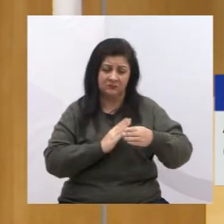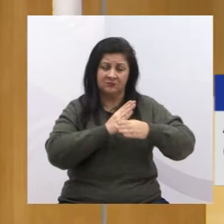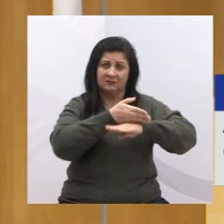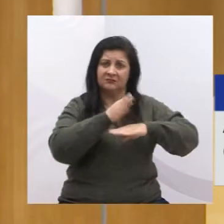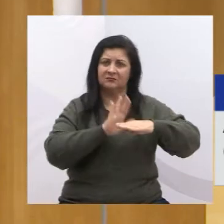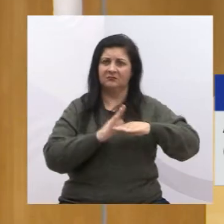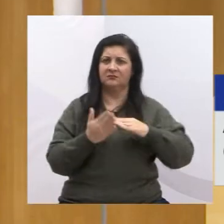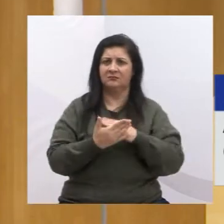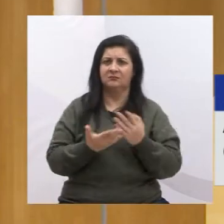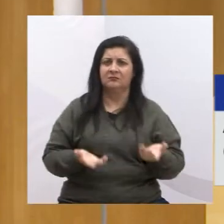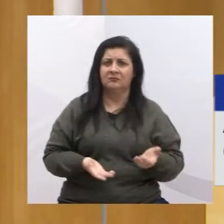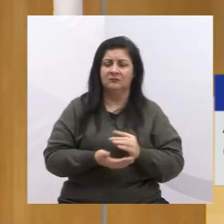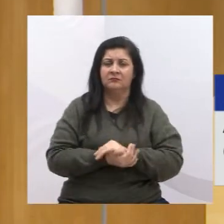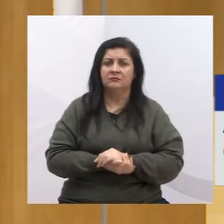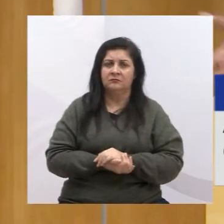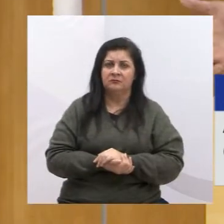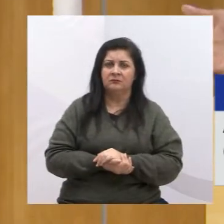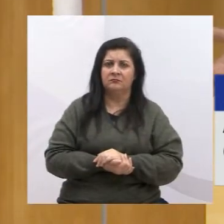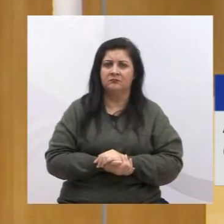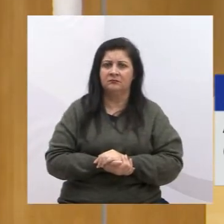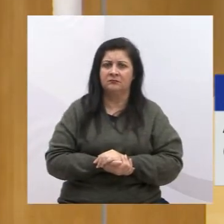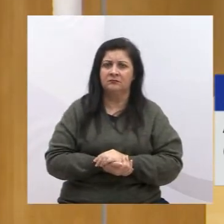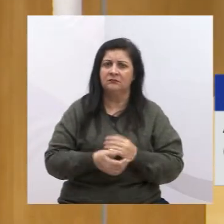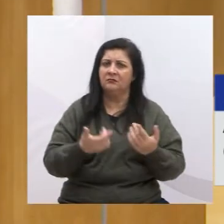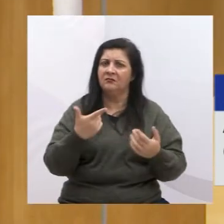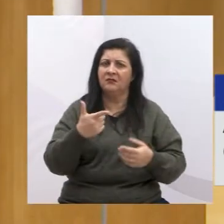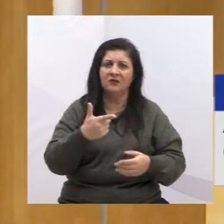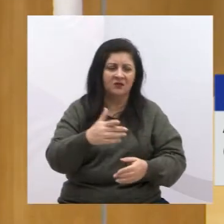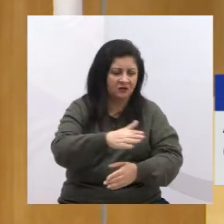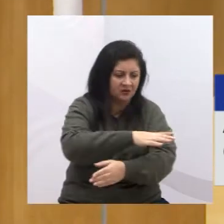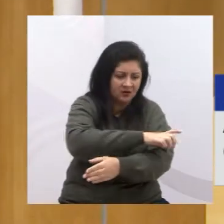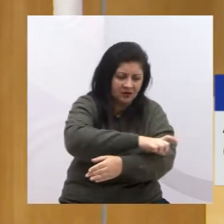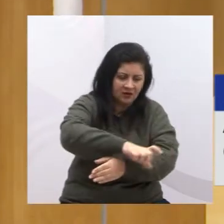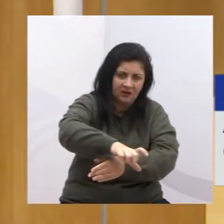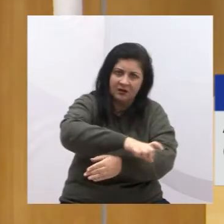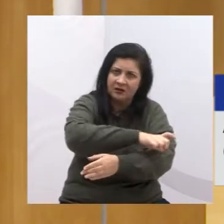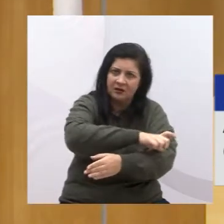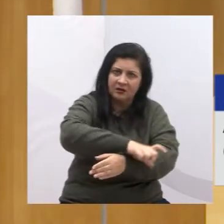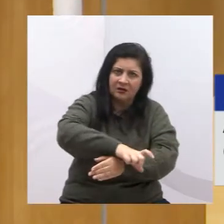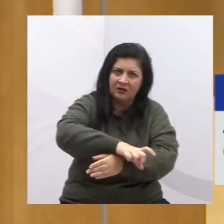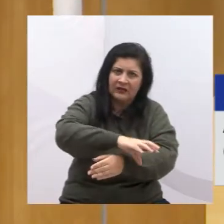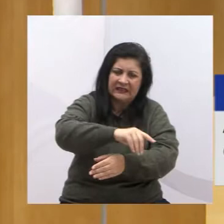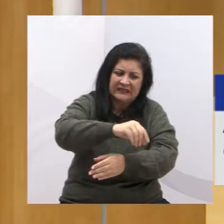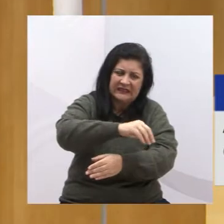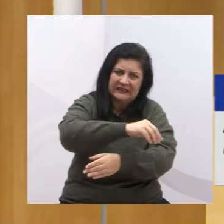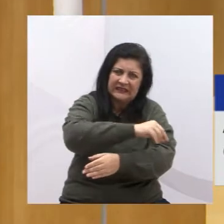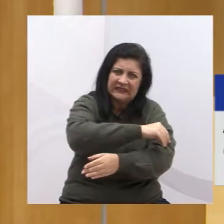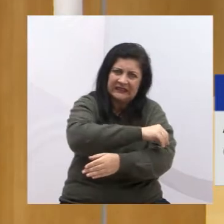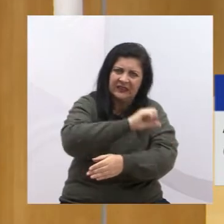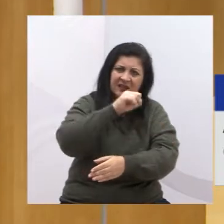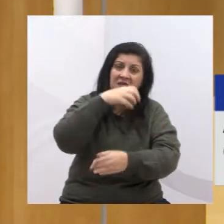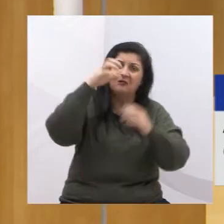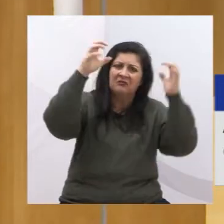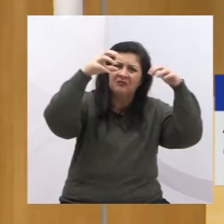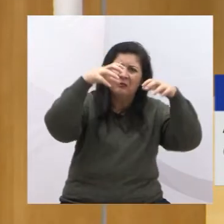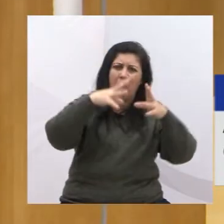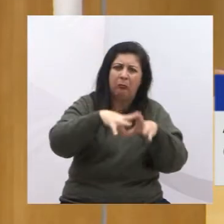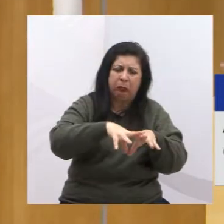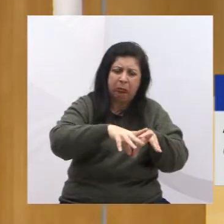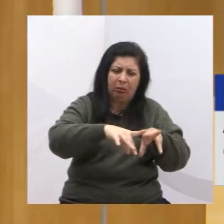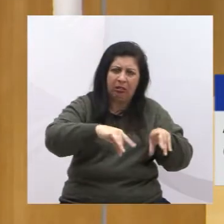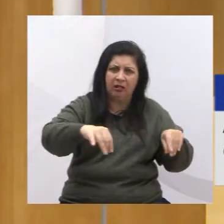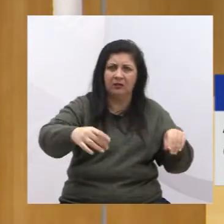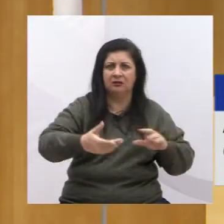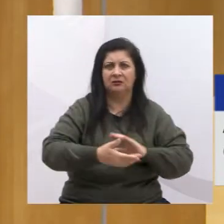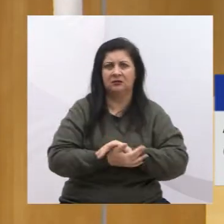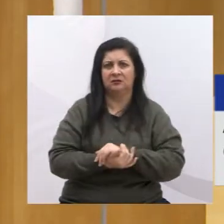Igarapés. Não tem asfalto lá na entrada, nessa rua. E se chove? É químico